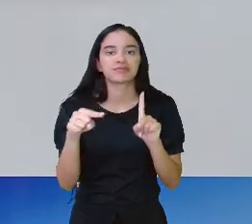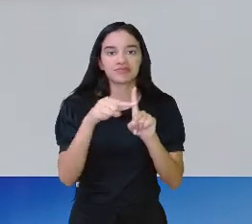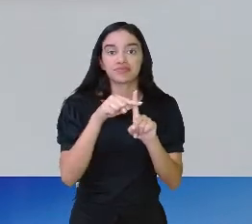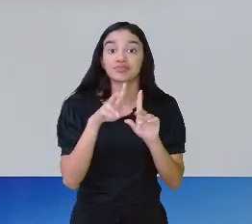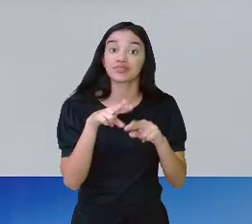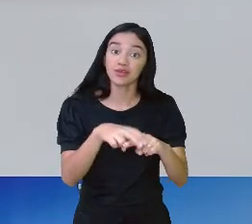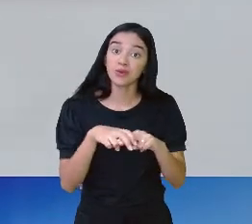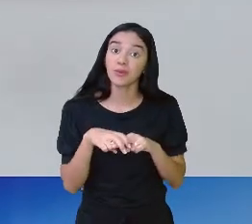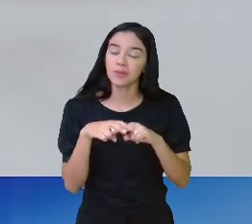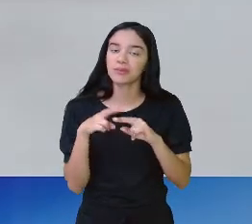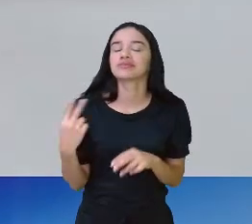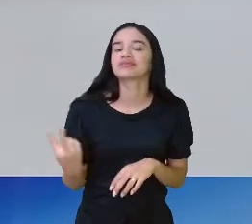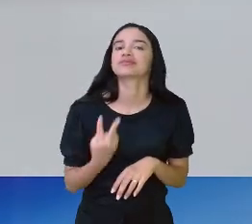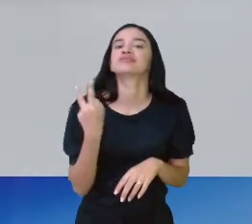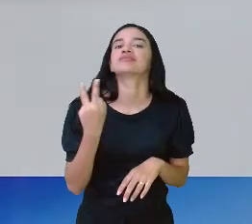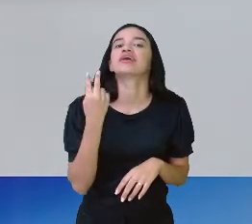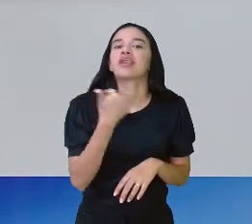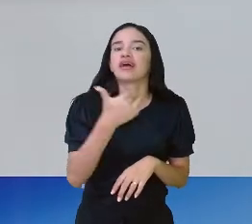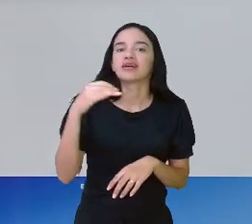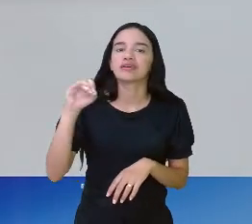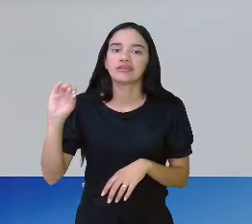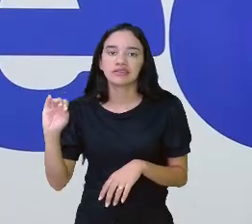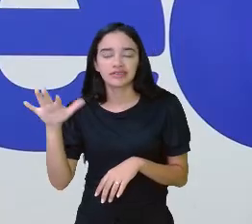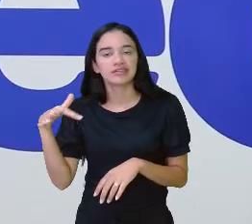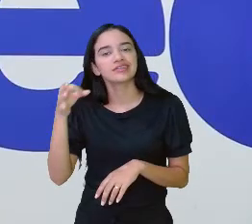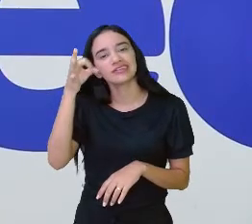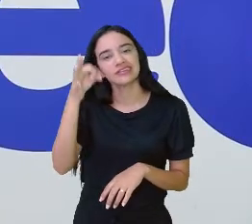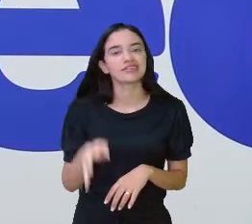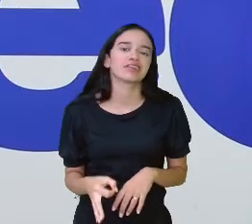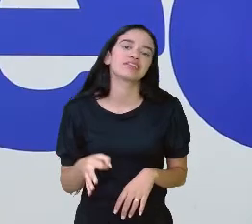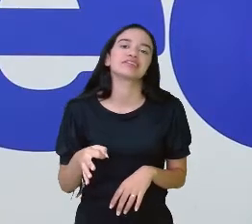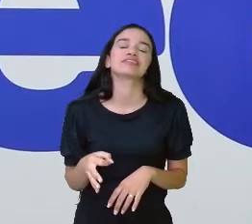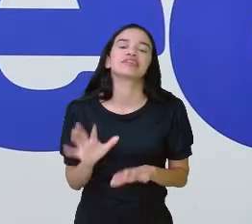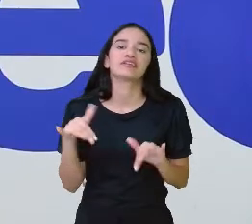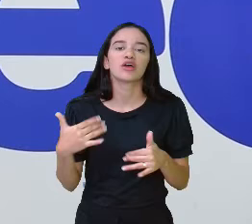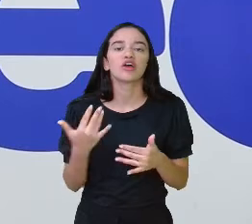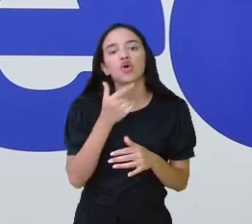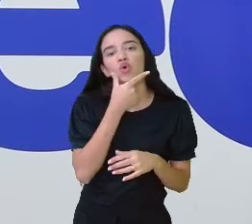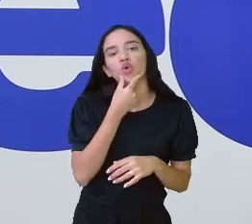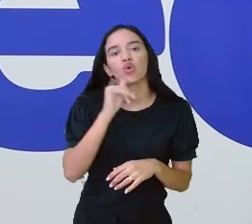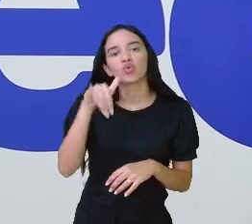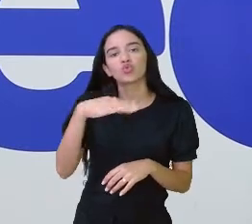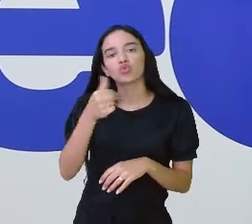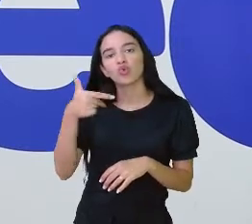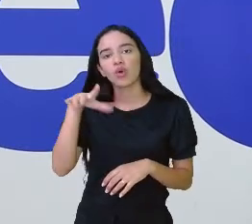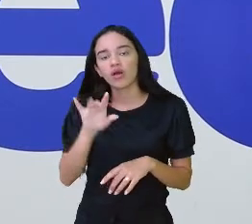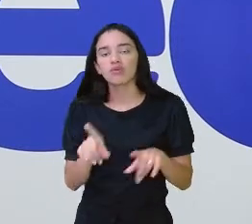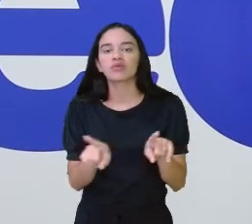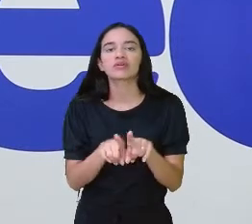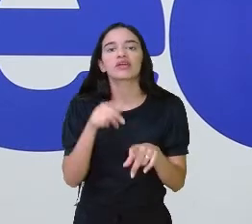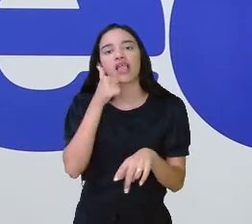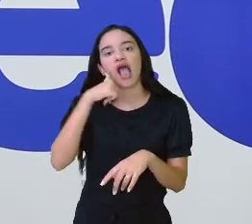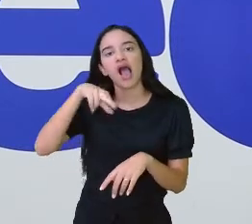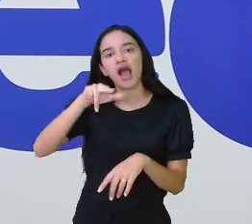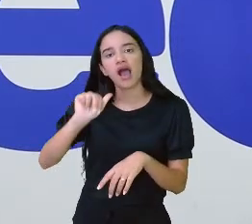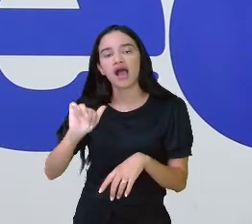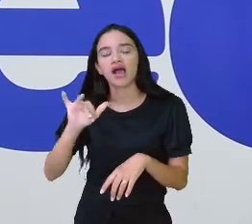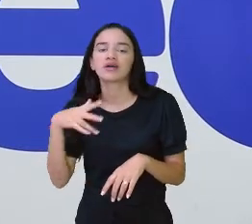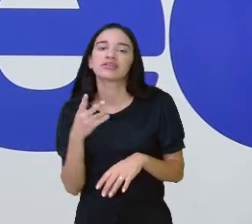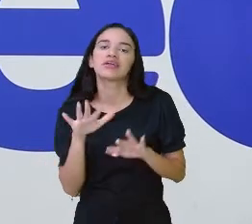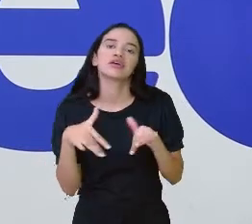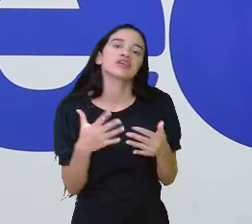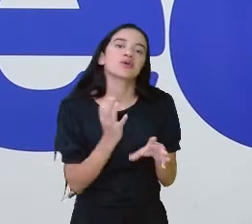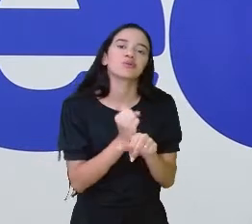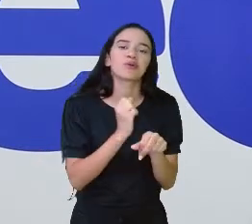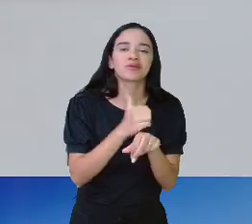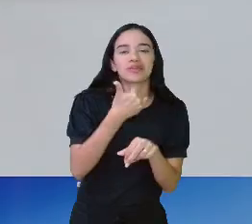Por isso o valor é 100. E aí eles tinham acertado? Com certeza. O João e a Ana. Foi você falando e já chegou o 100 no chat. Então, nota